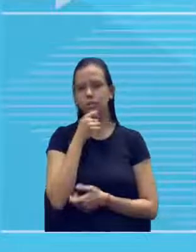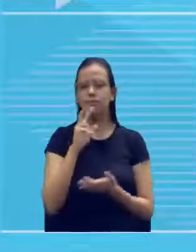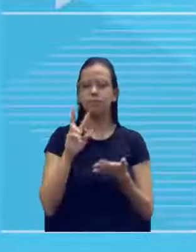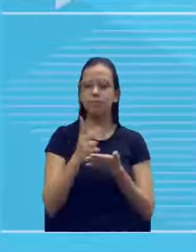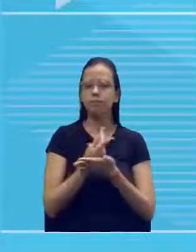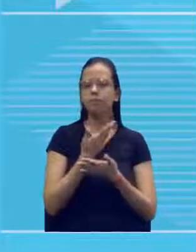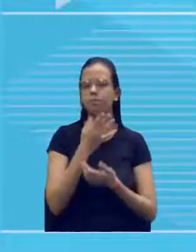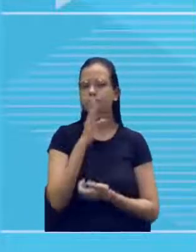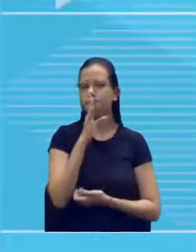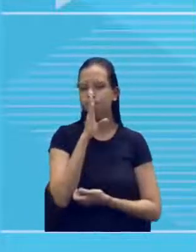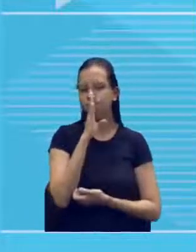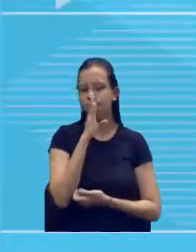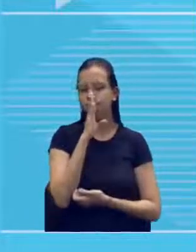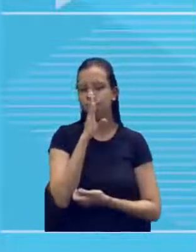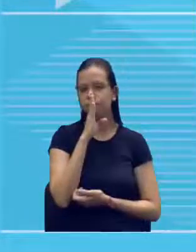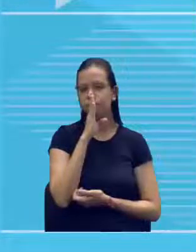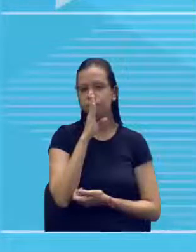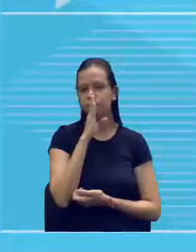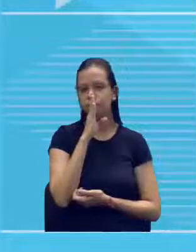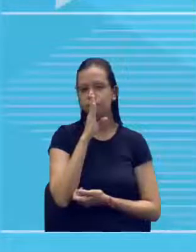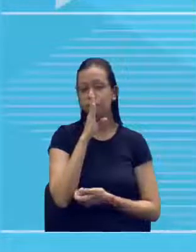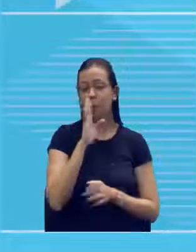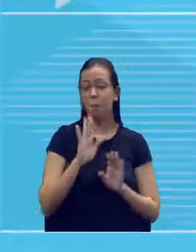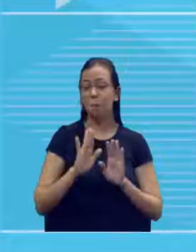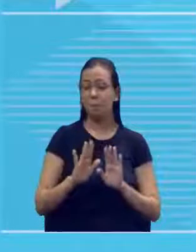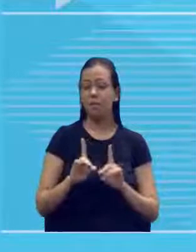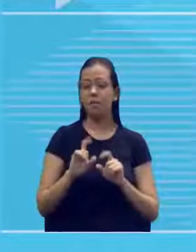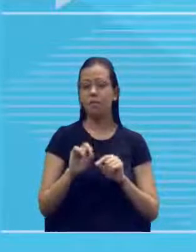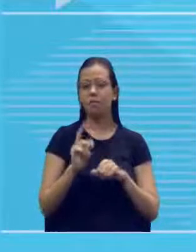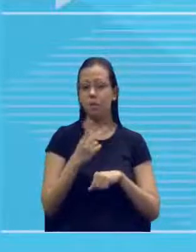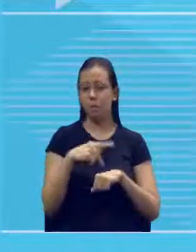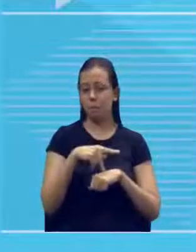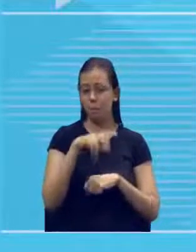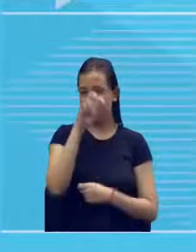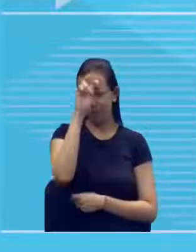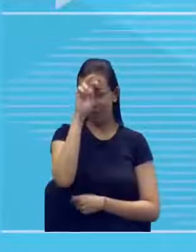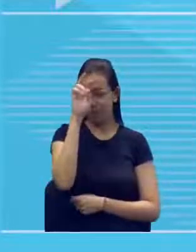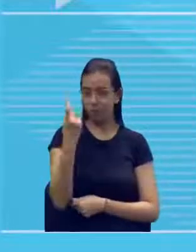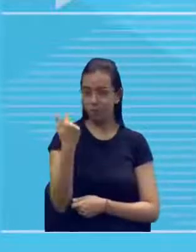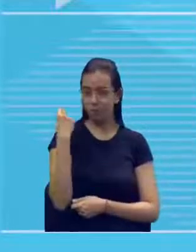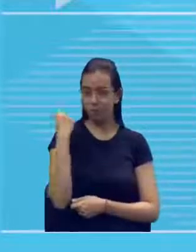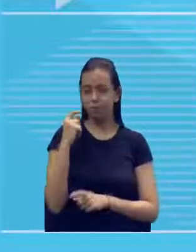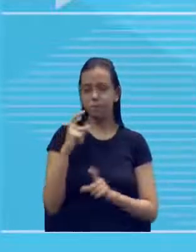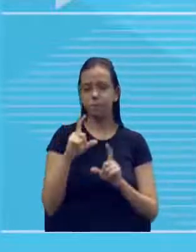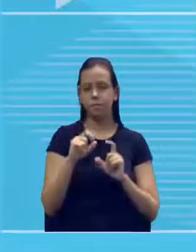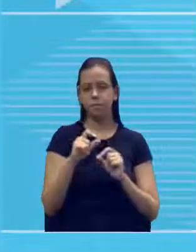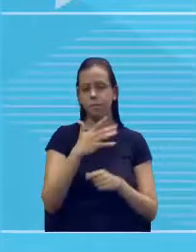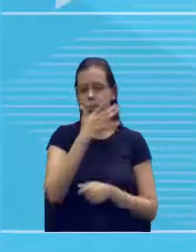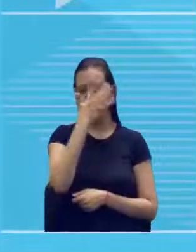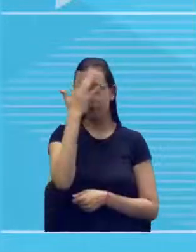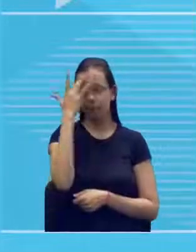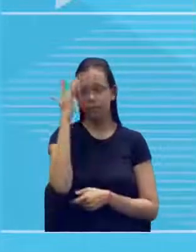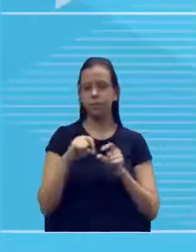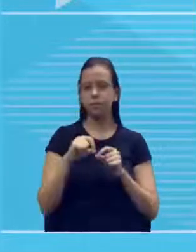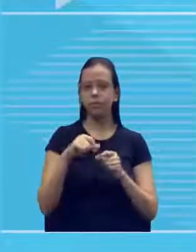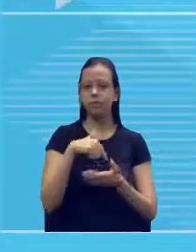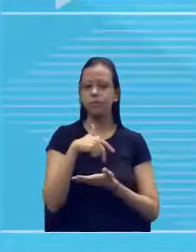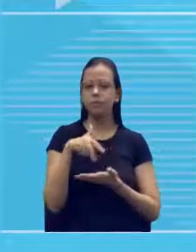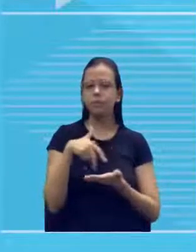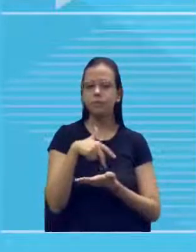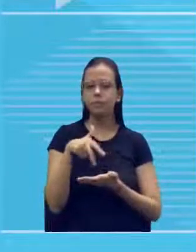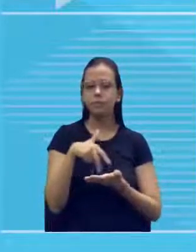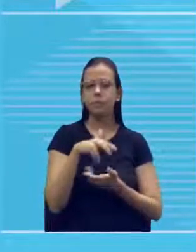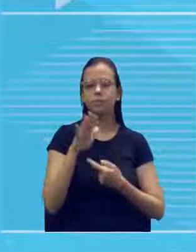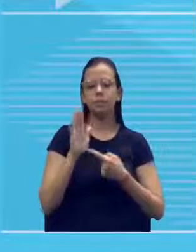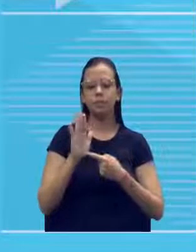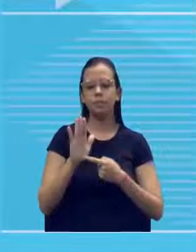acontecer silêncio, né? Lá no Egito antigo, eles faziam danças,